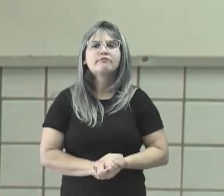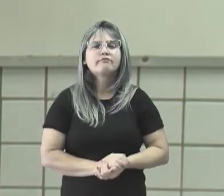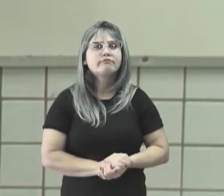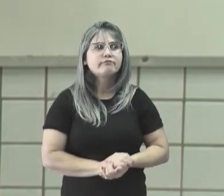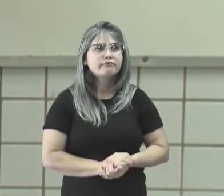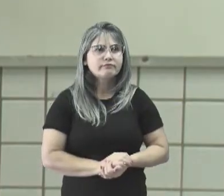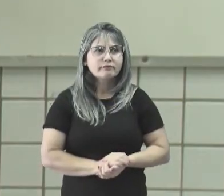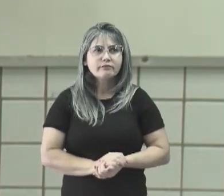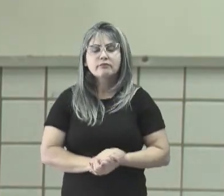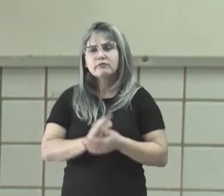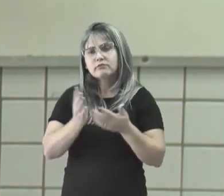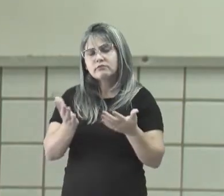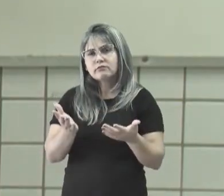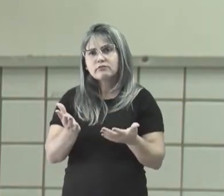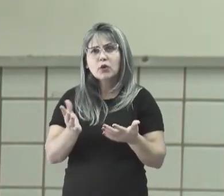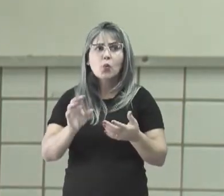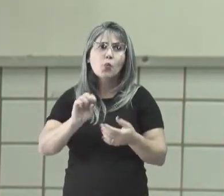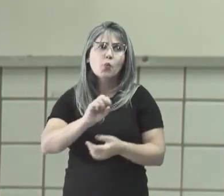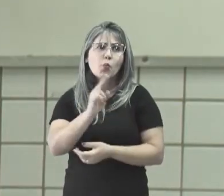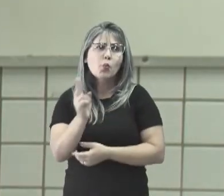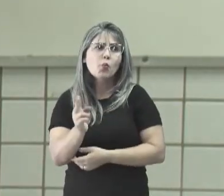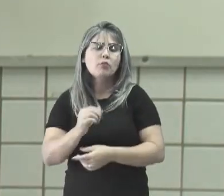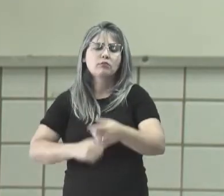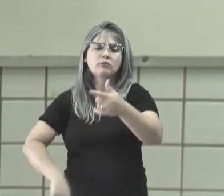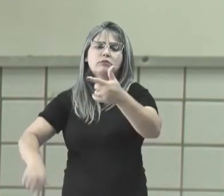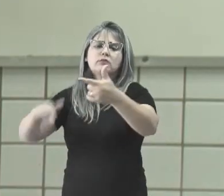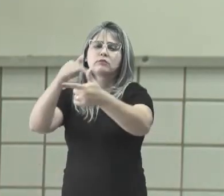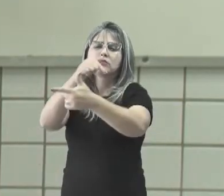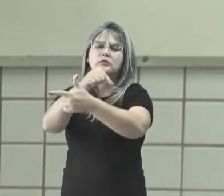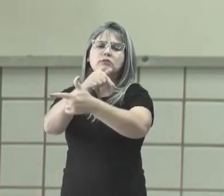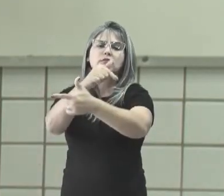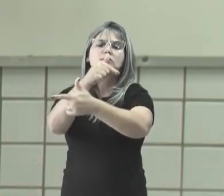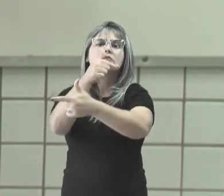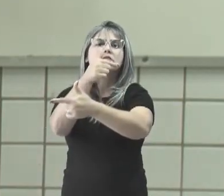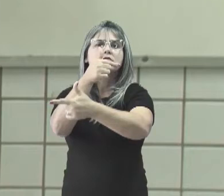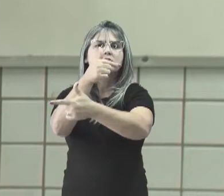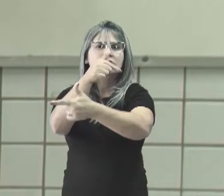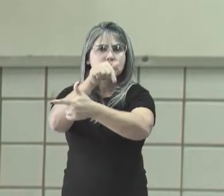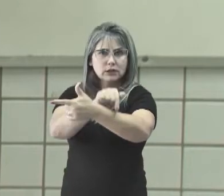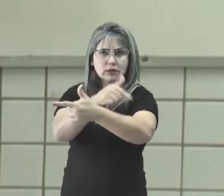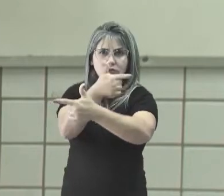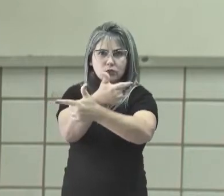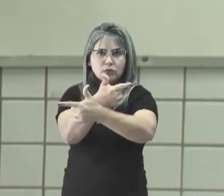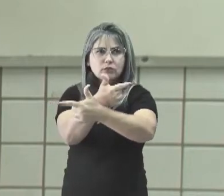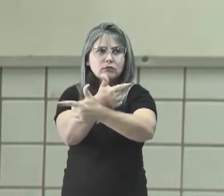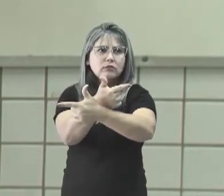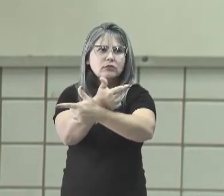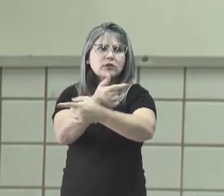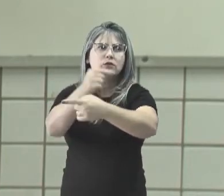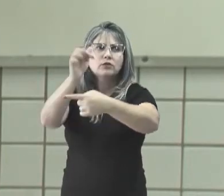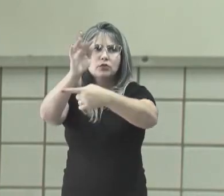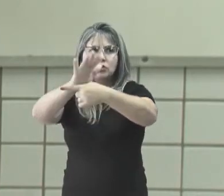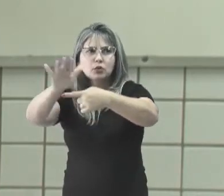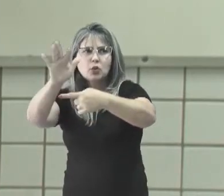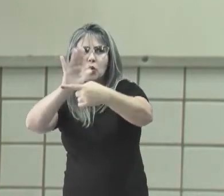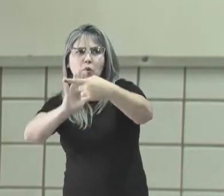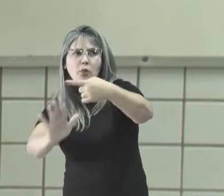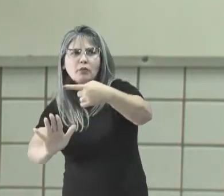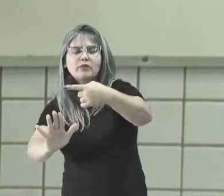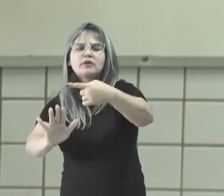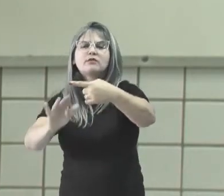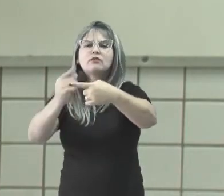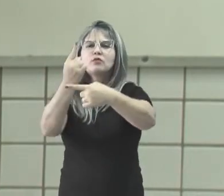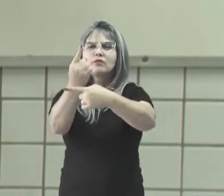que 1 sobre 2, meio. Beleza? Tanto na forma de fração como na forma decimal, é o mesmo